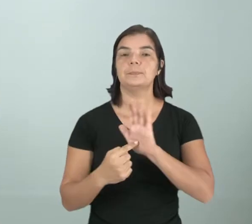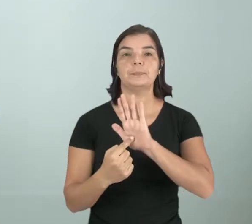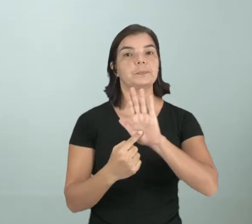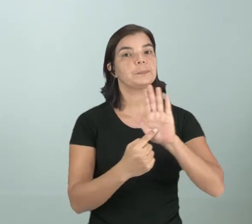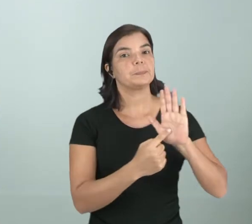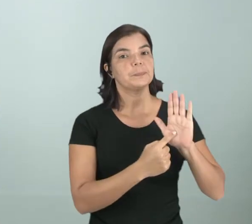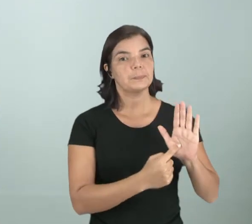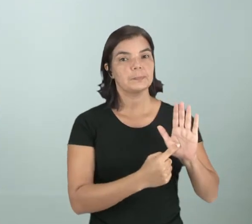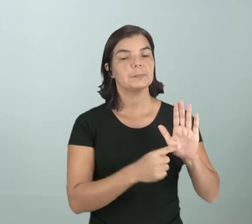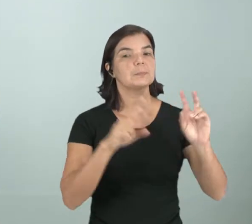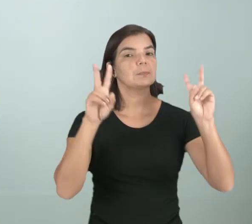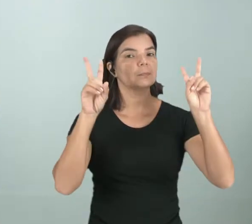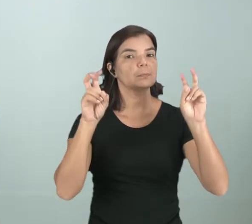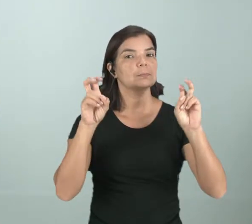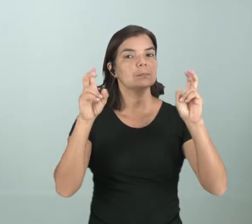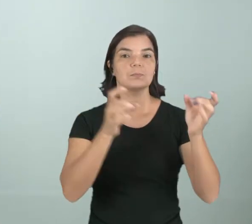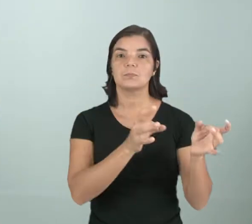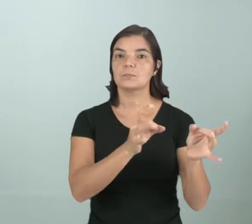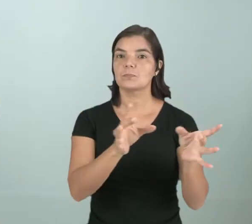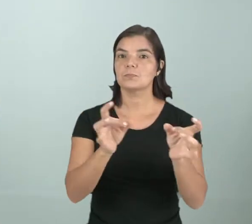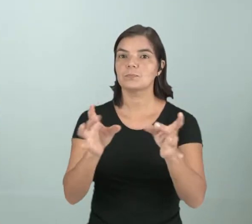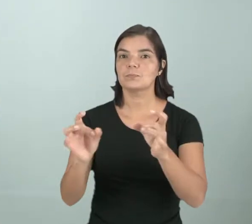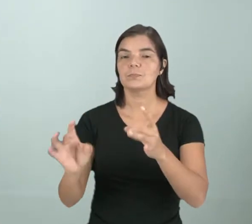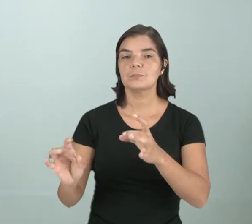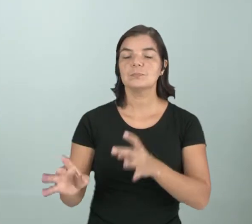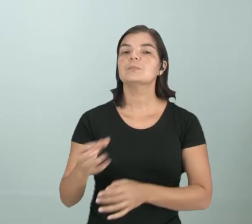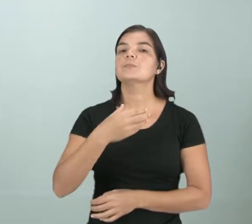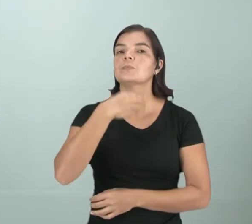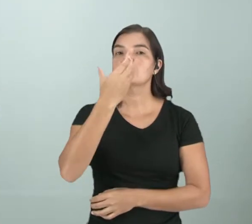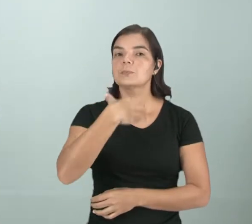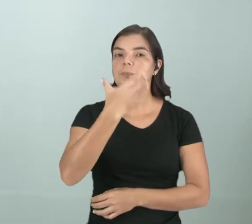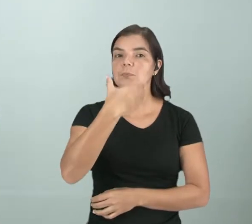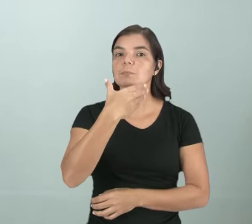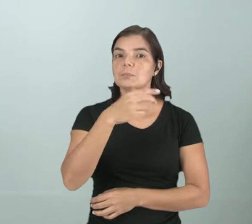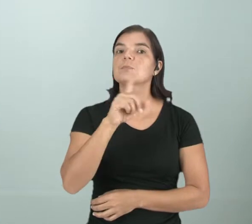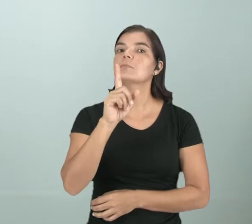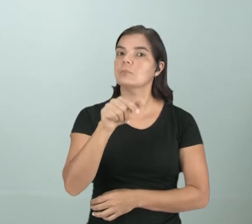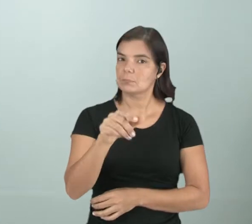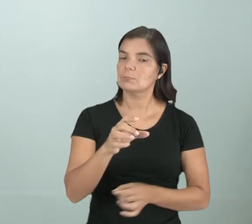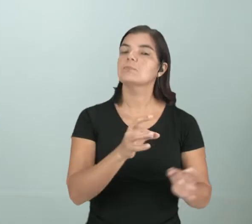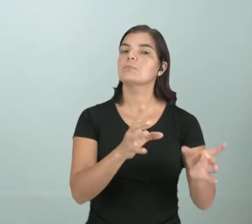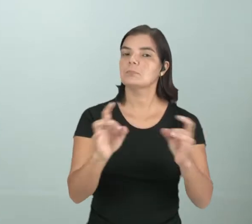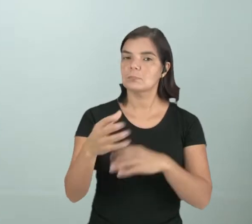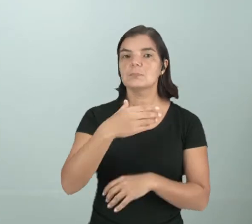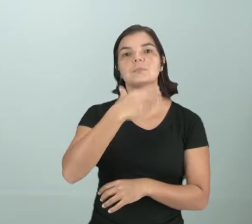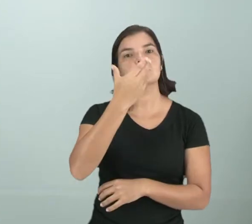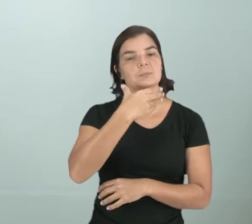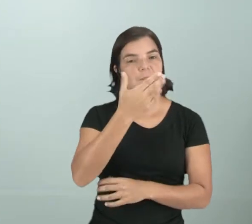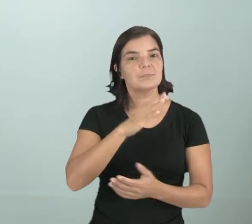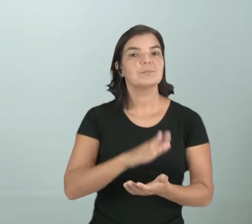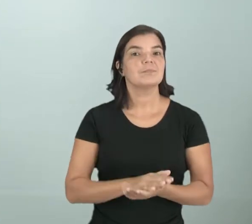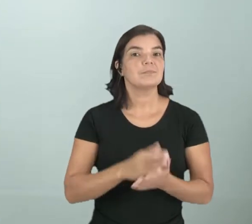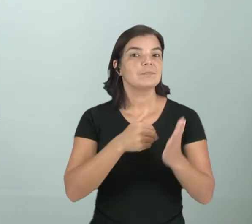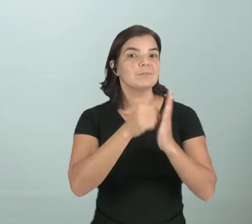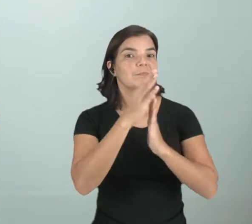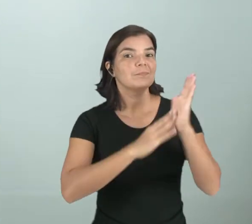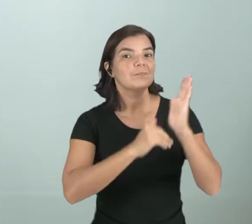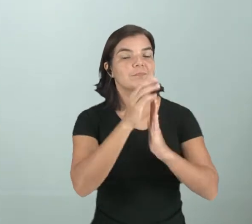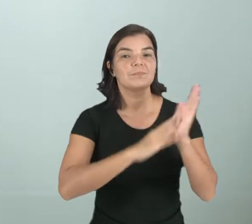Essa tela tem o tema O Vendedor de Fruta. E ela foi o vendedor de frutas. E ela foi pintada